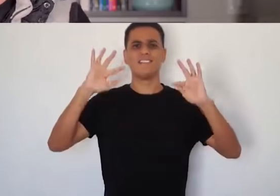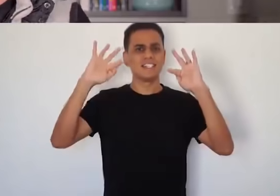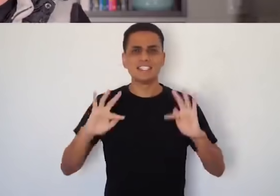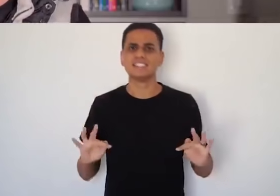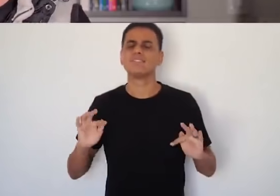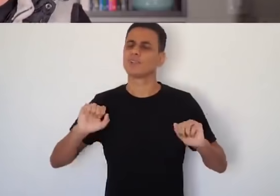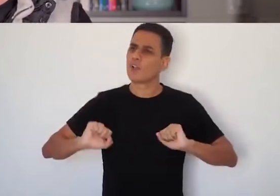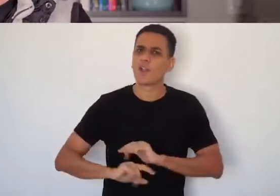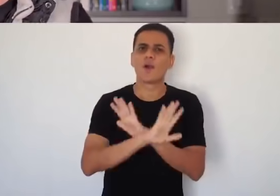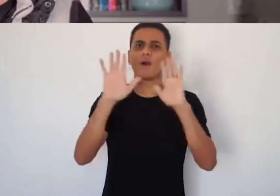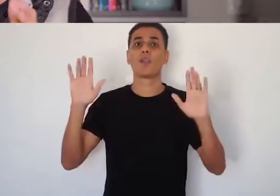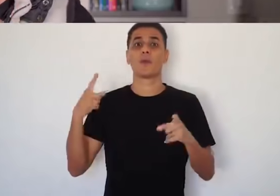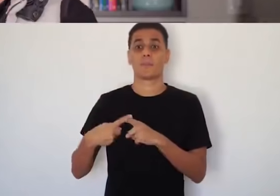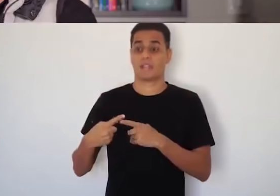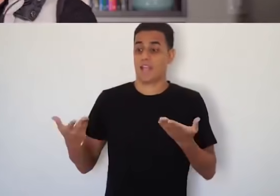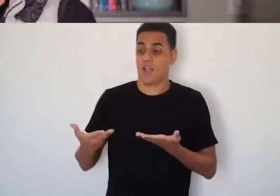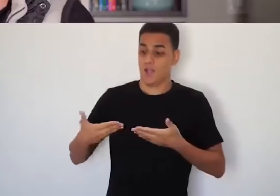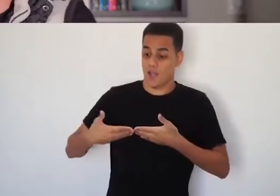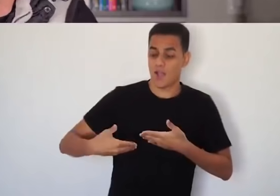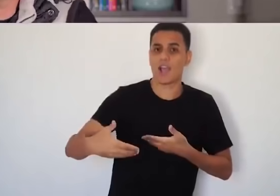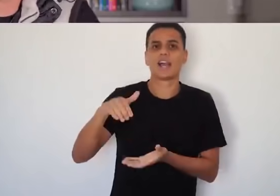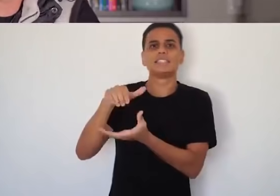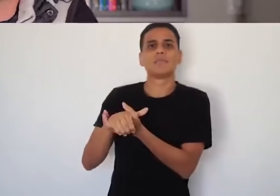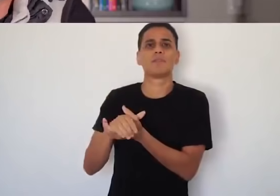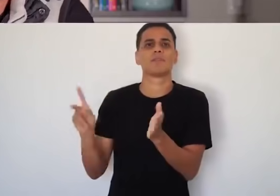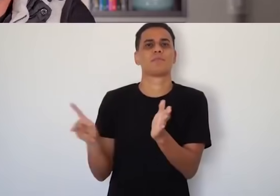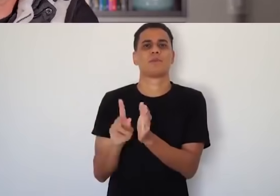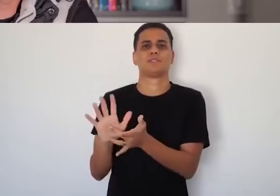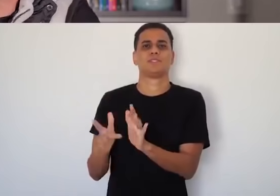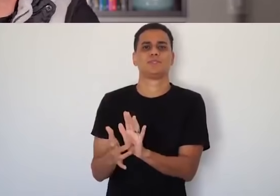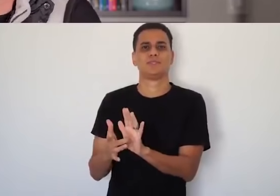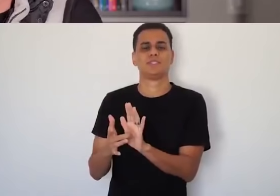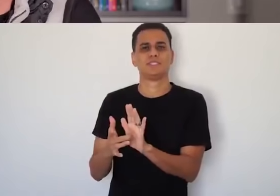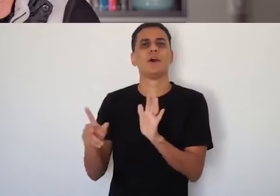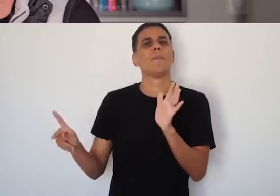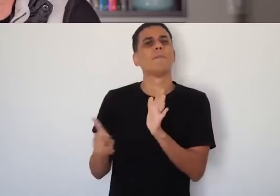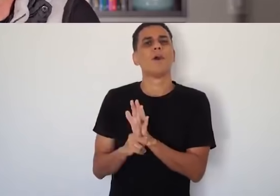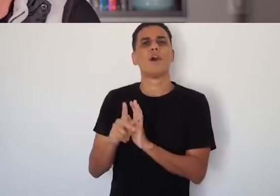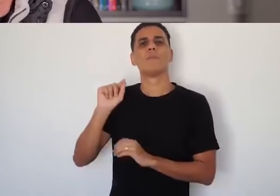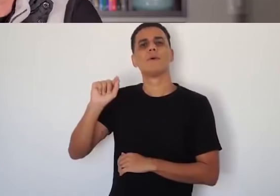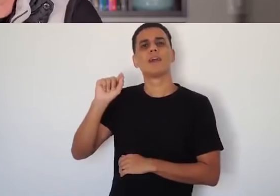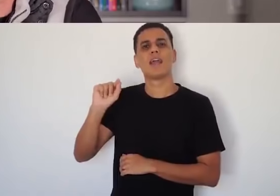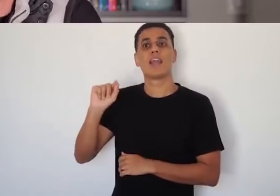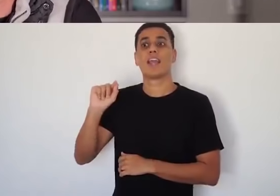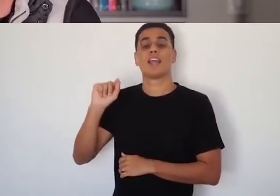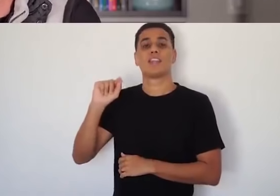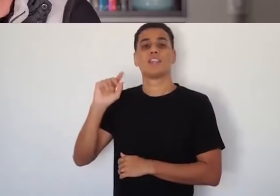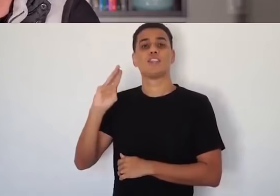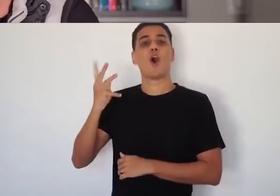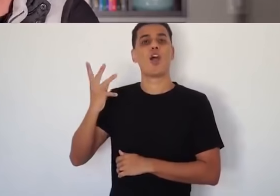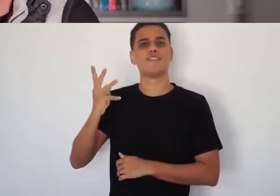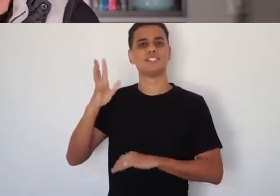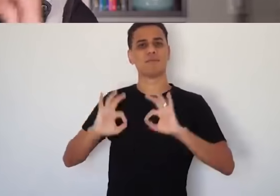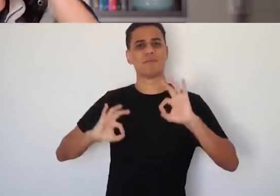que praticaremos enquanto nós vivermos nessa terra. Então eu quero terminar esse tempo chamando você